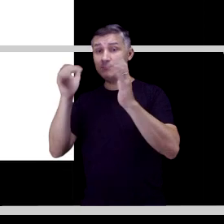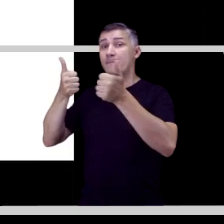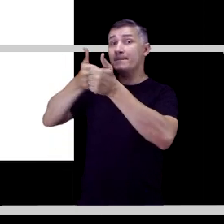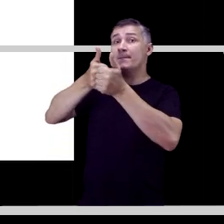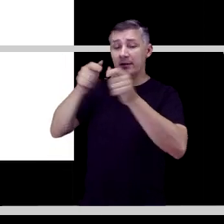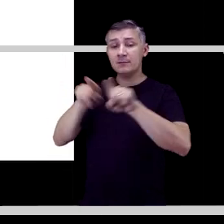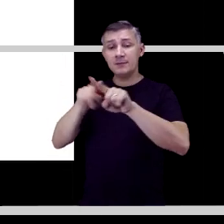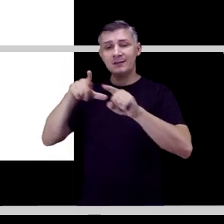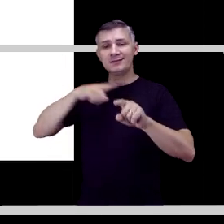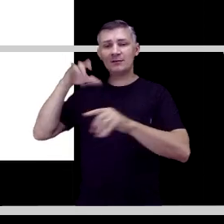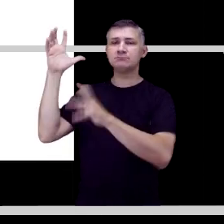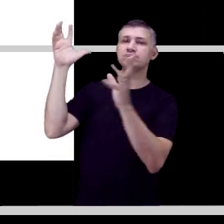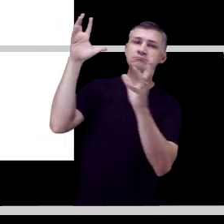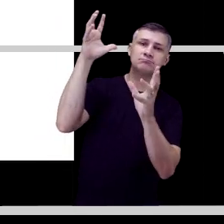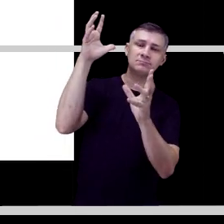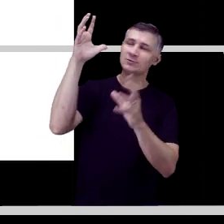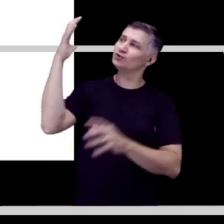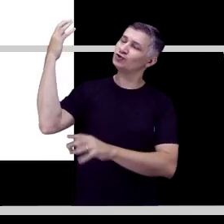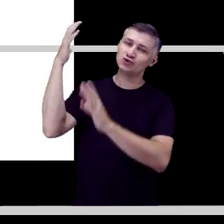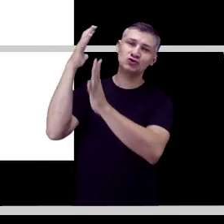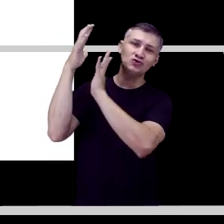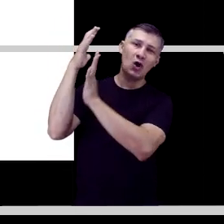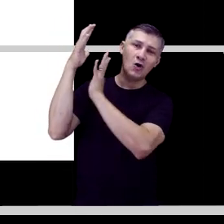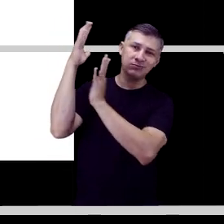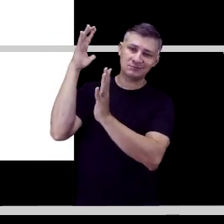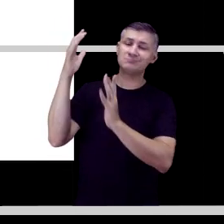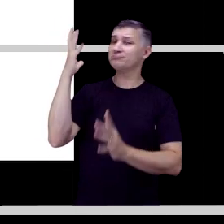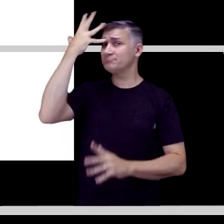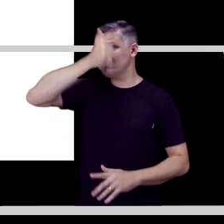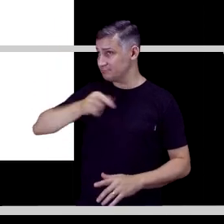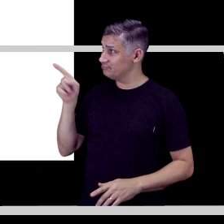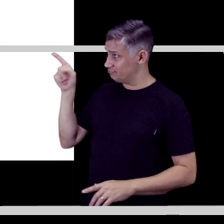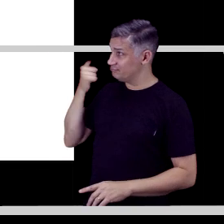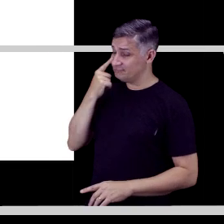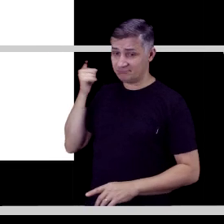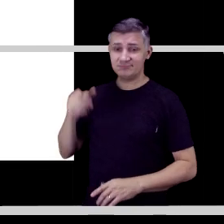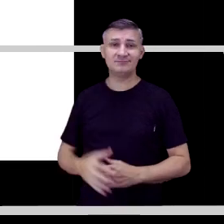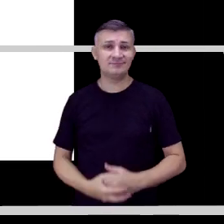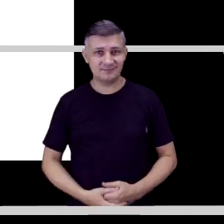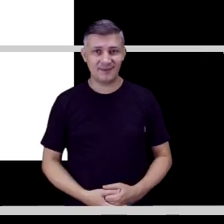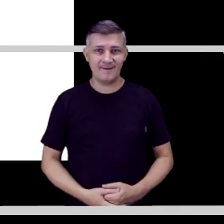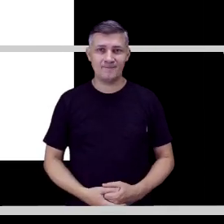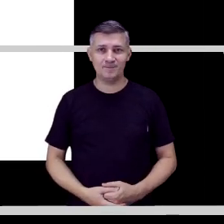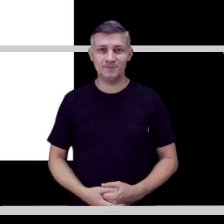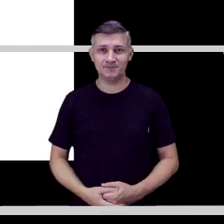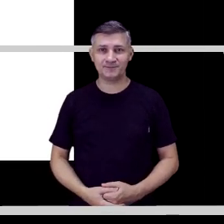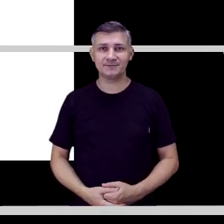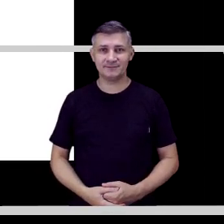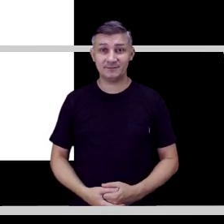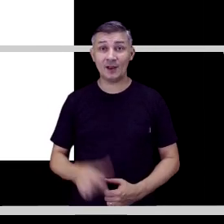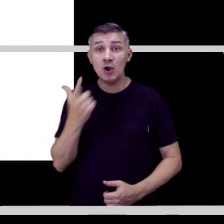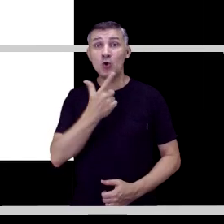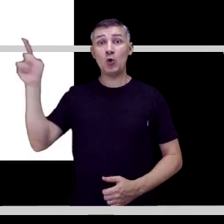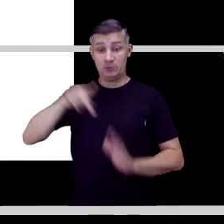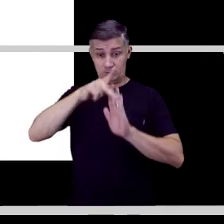laranja, ele está mais marrom, conforme a atmosfera, a umidade, a luz, e a própria mata vai chegando perto do edifício e vai lançando as sombras dele, que nos